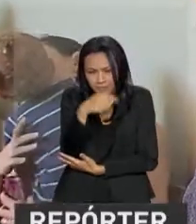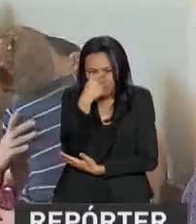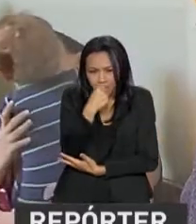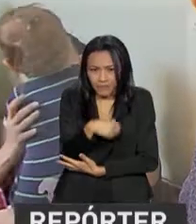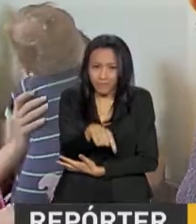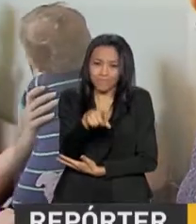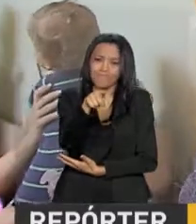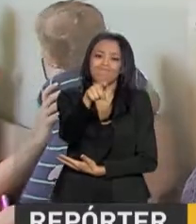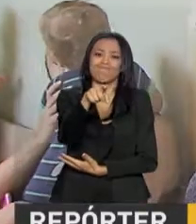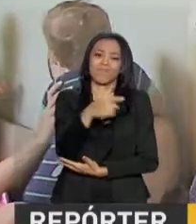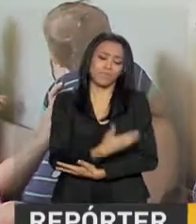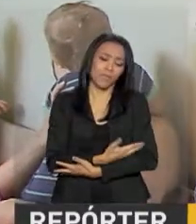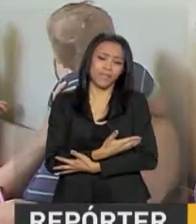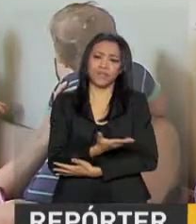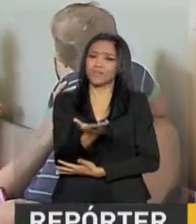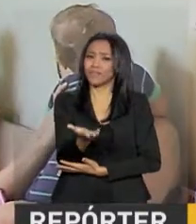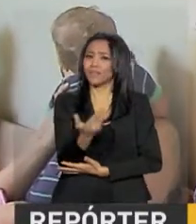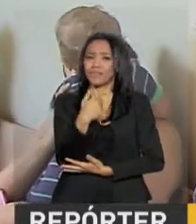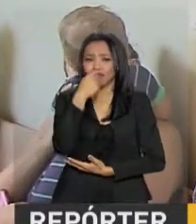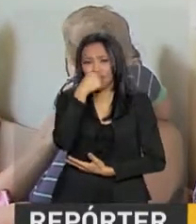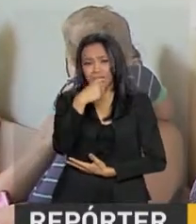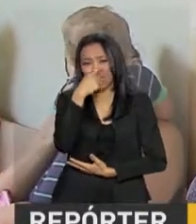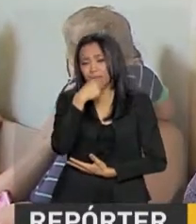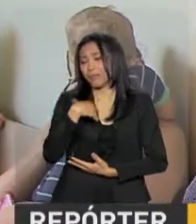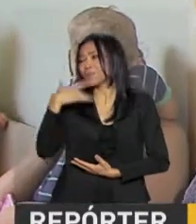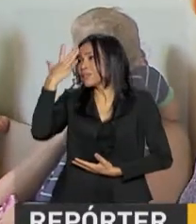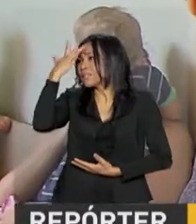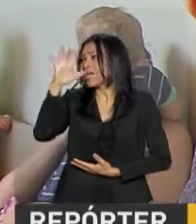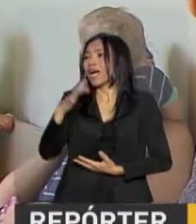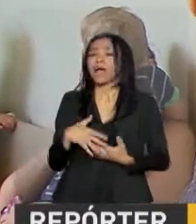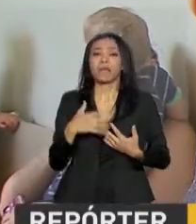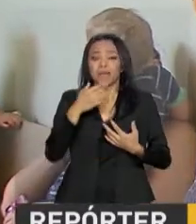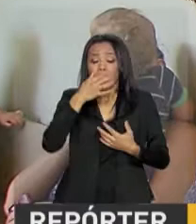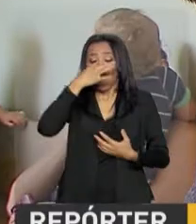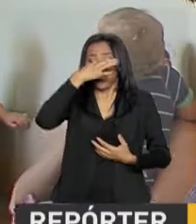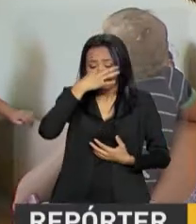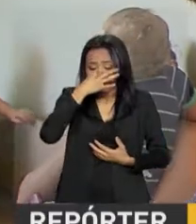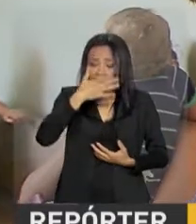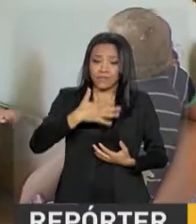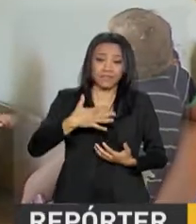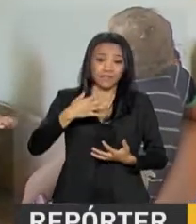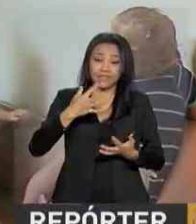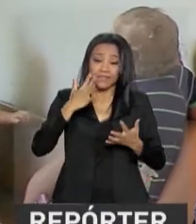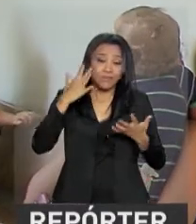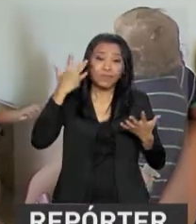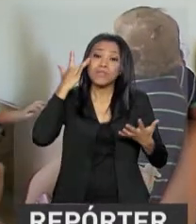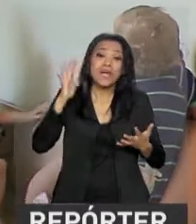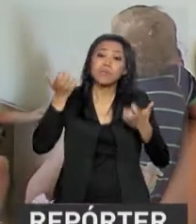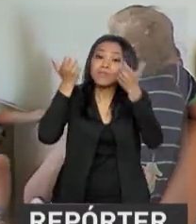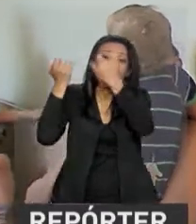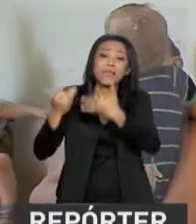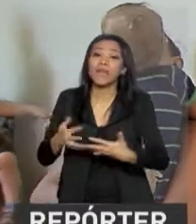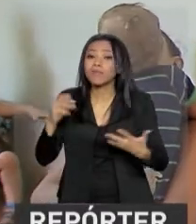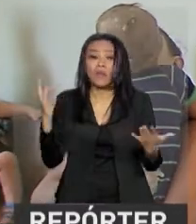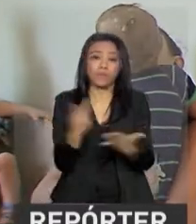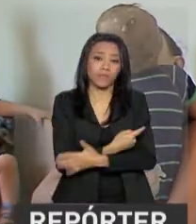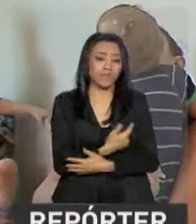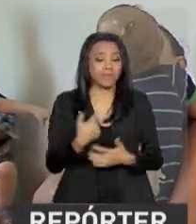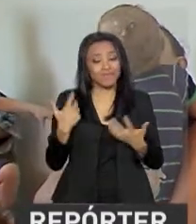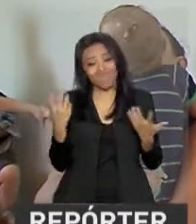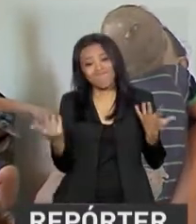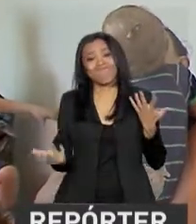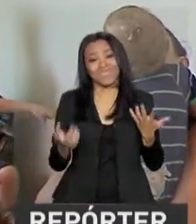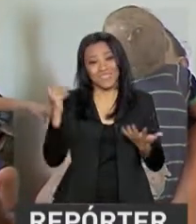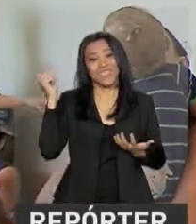muito difícil, ainda mais pequenininho, às vezes não sabe assoar o nariz, não sabe direito falar o que está acontecendo com ele, então